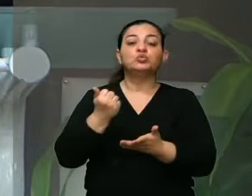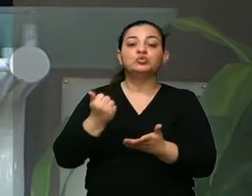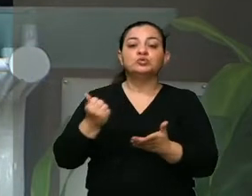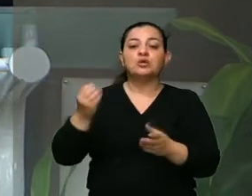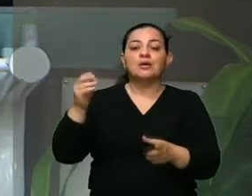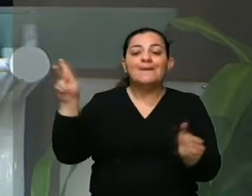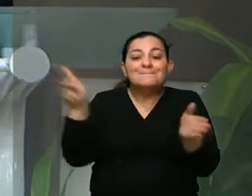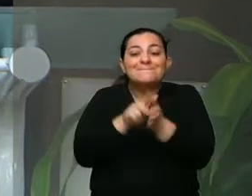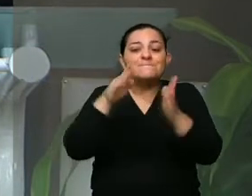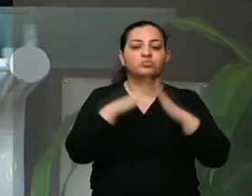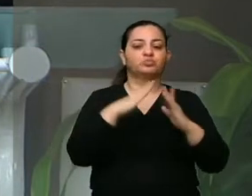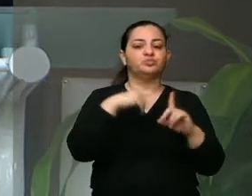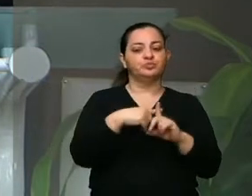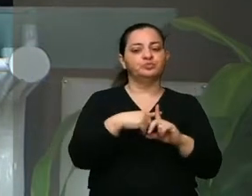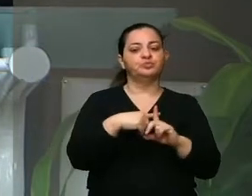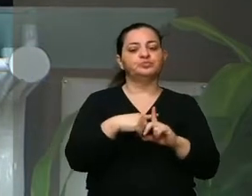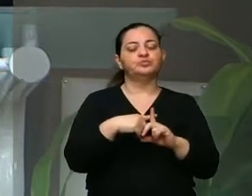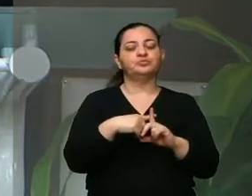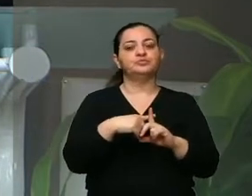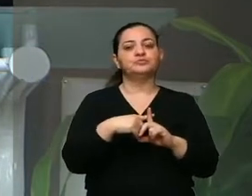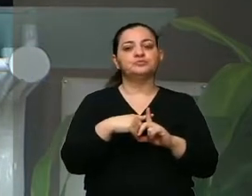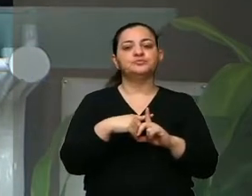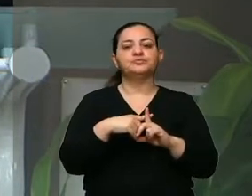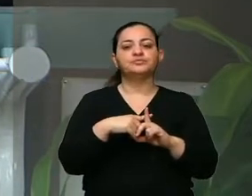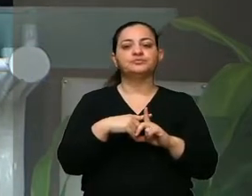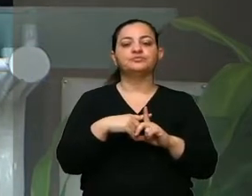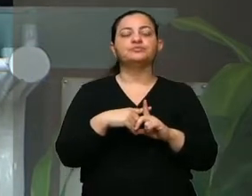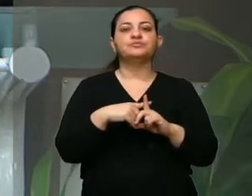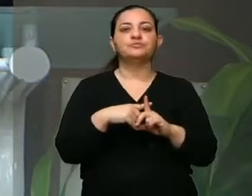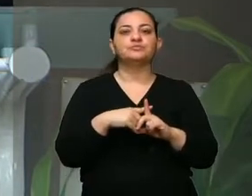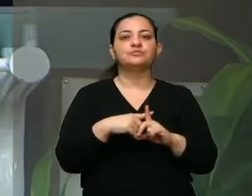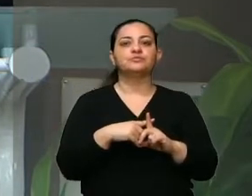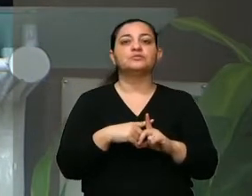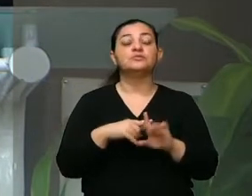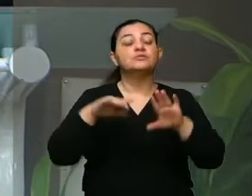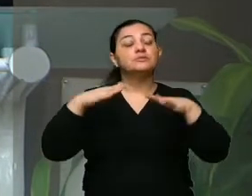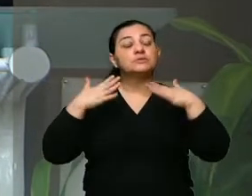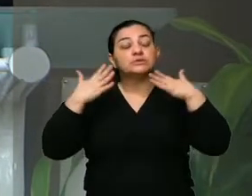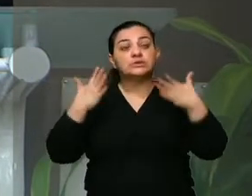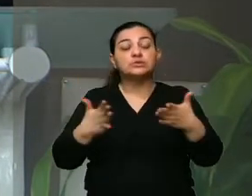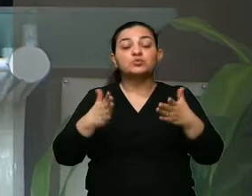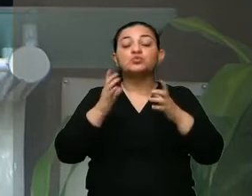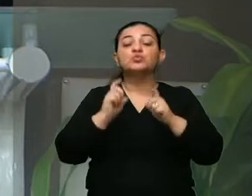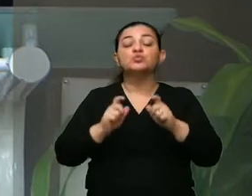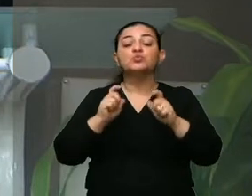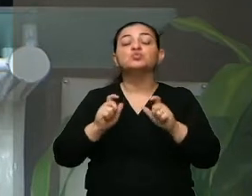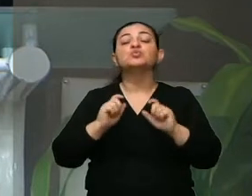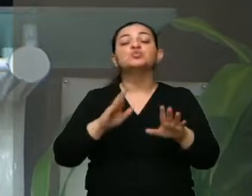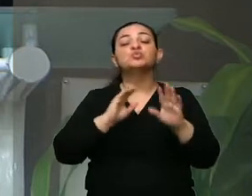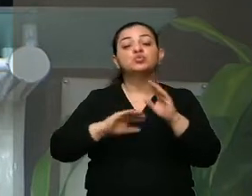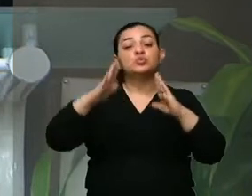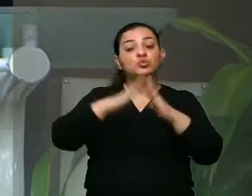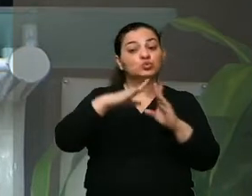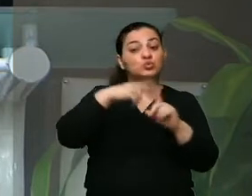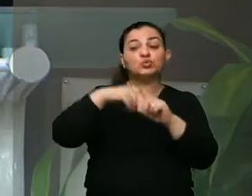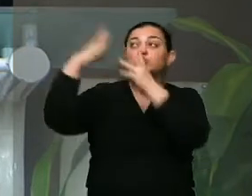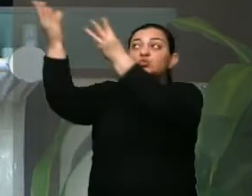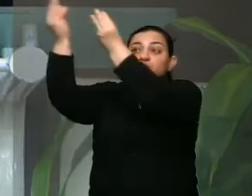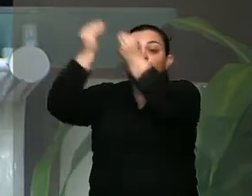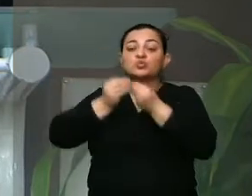na própria igreja e aí então é onde ela receberá a